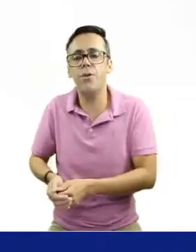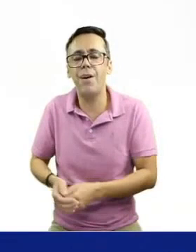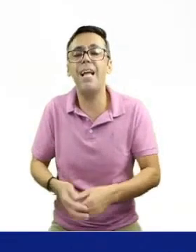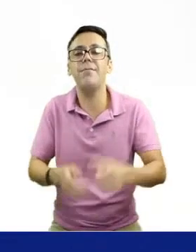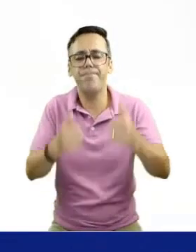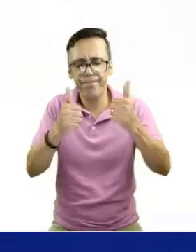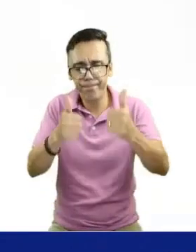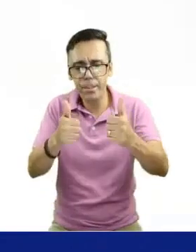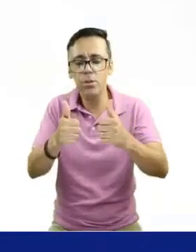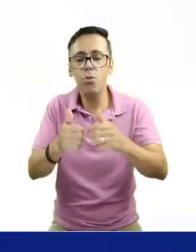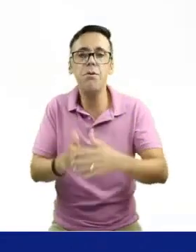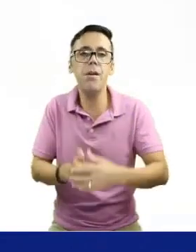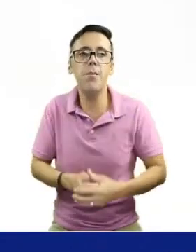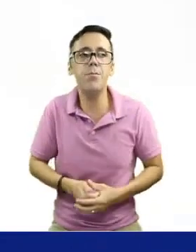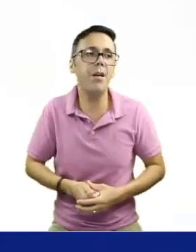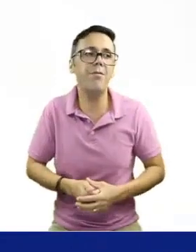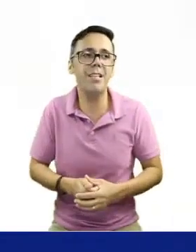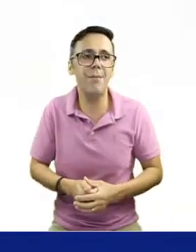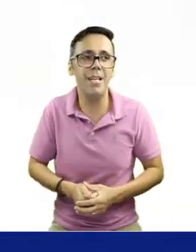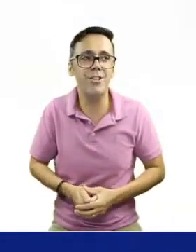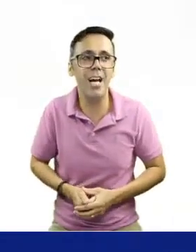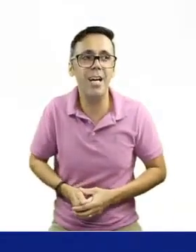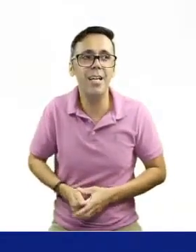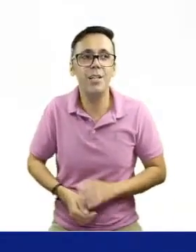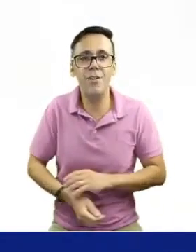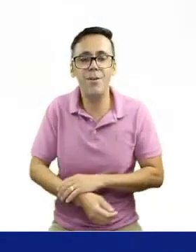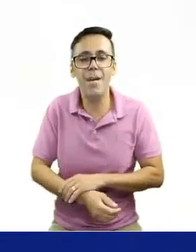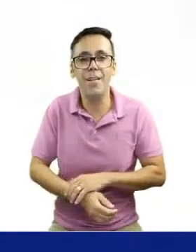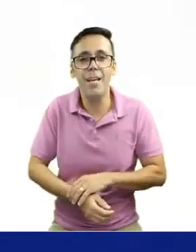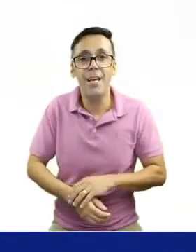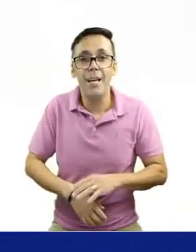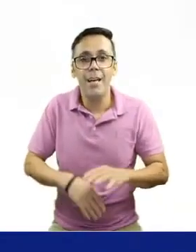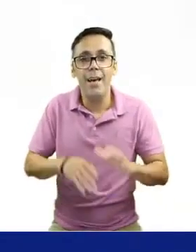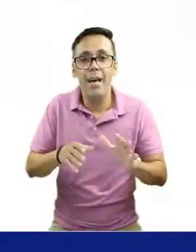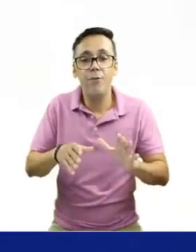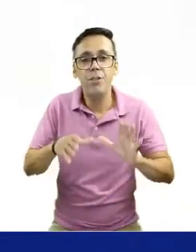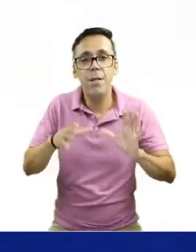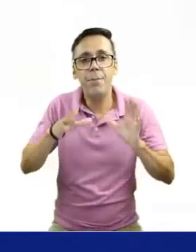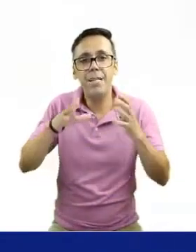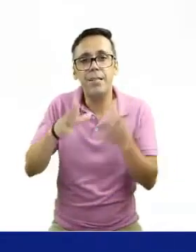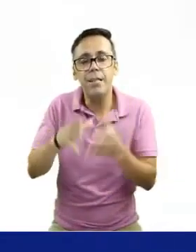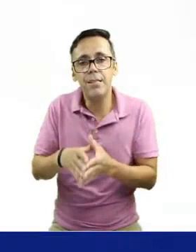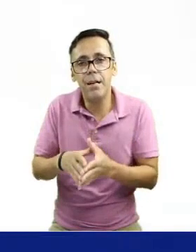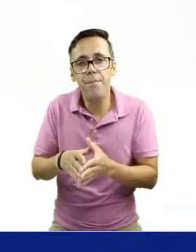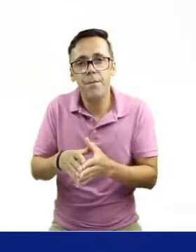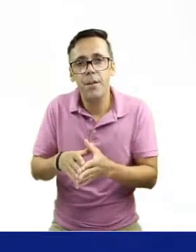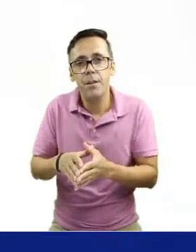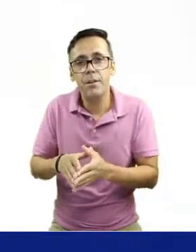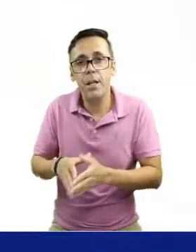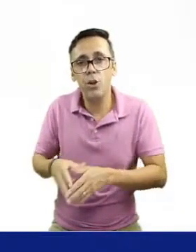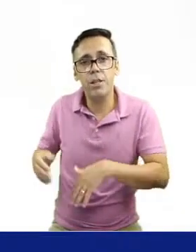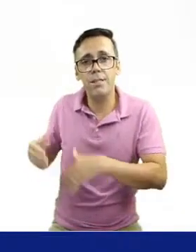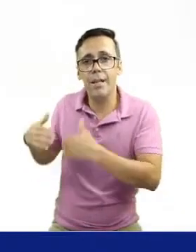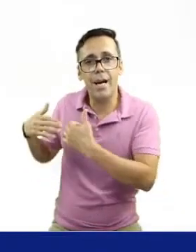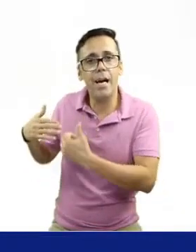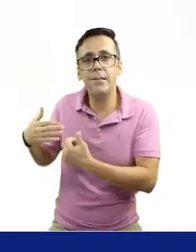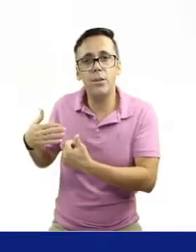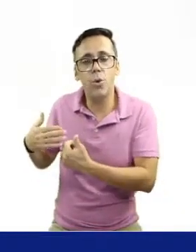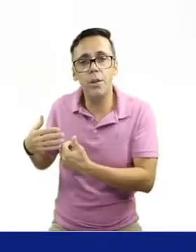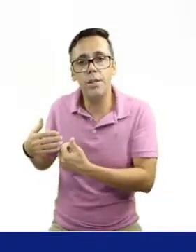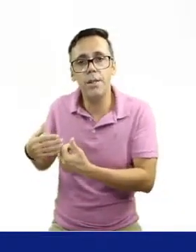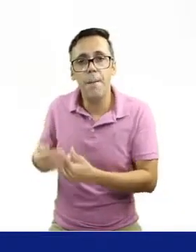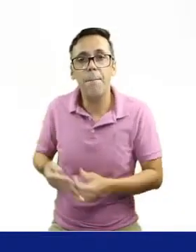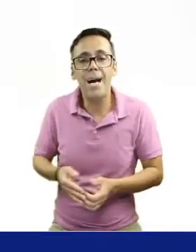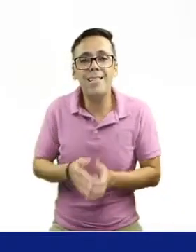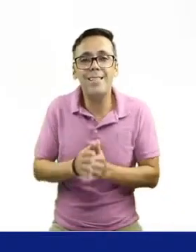esse para outro que eu vou falar conseguimos perfeito tá também também você precisa ter notas